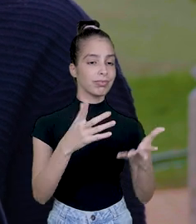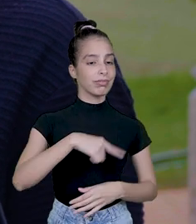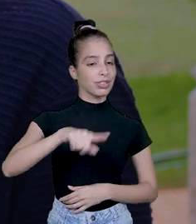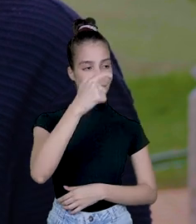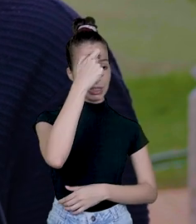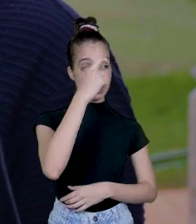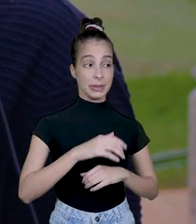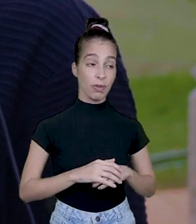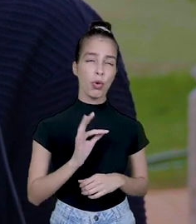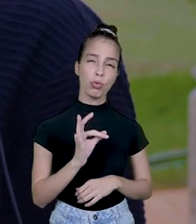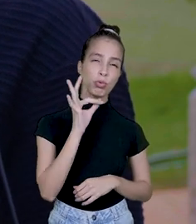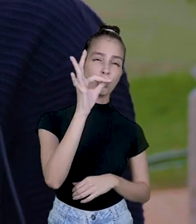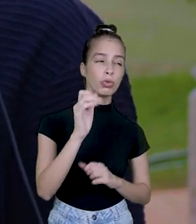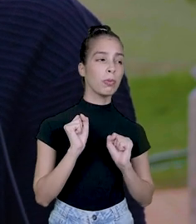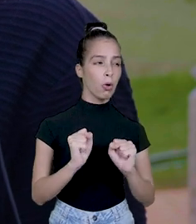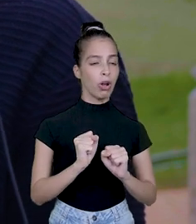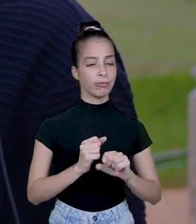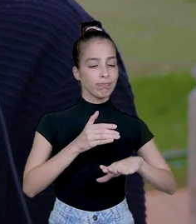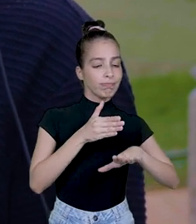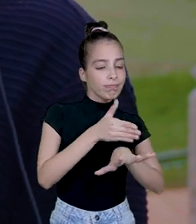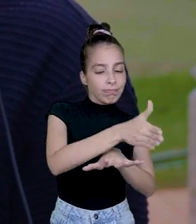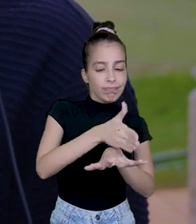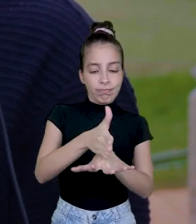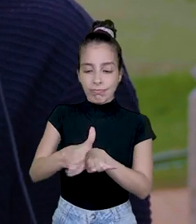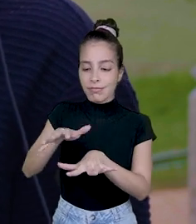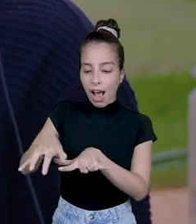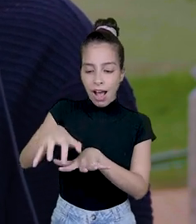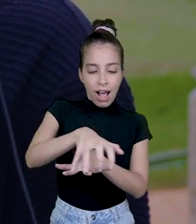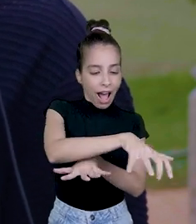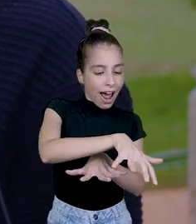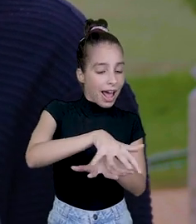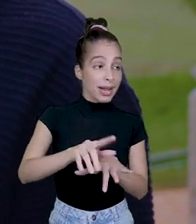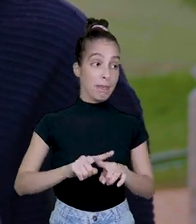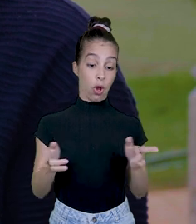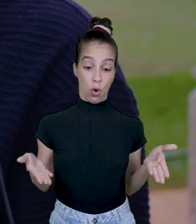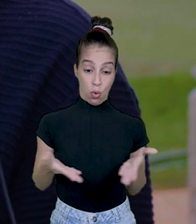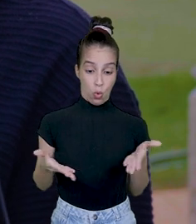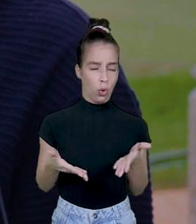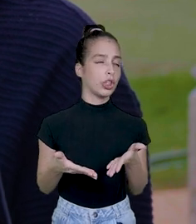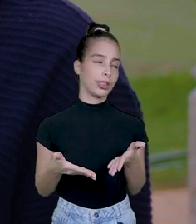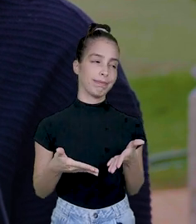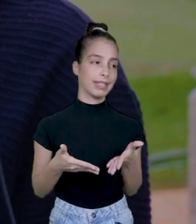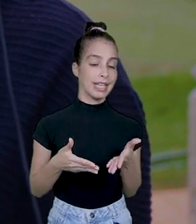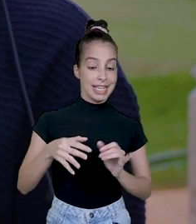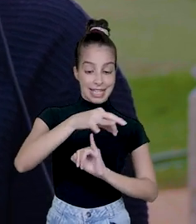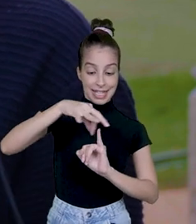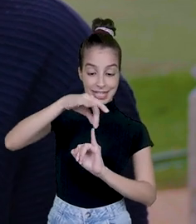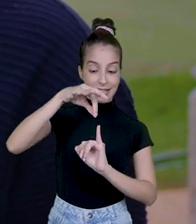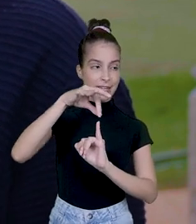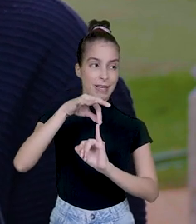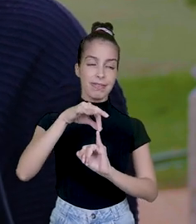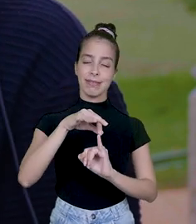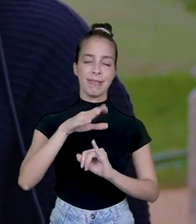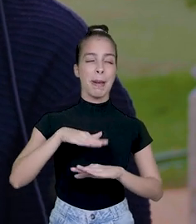pretende fazer futuramente mas hoje atualmente né a gente não tem nada muito efetivo com relação à aplicação no ifs a não